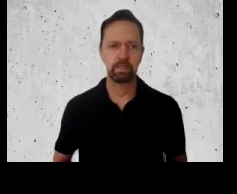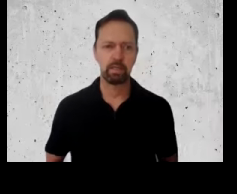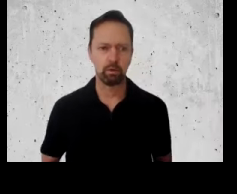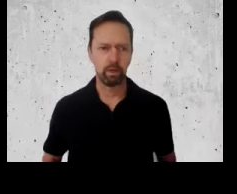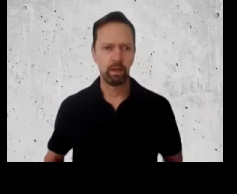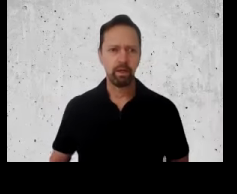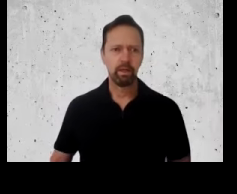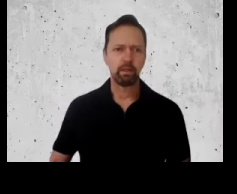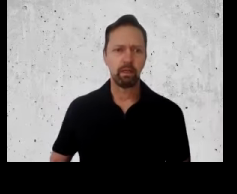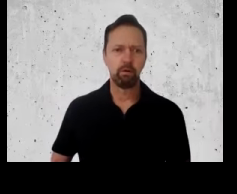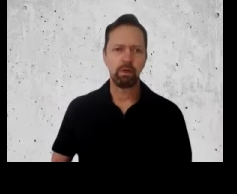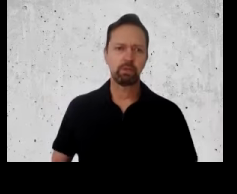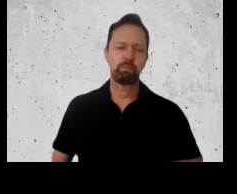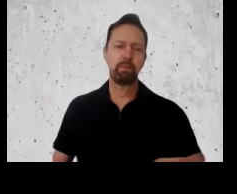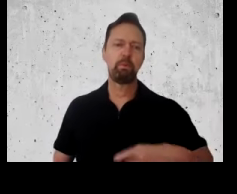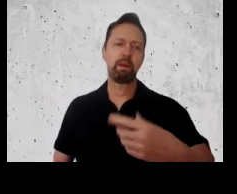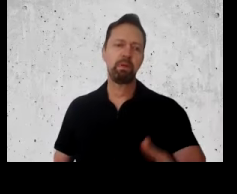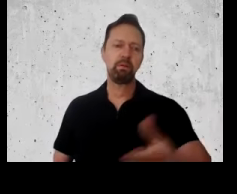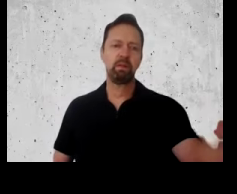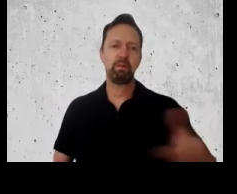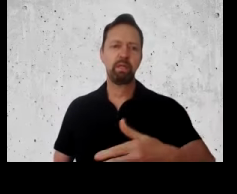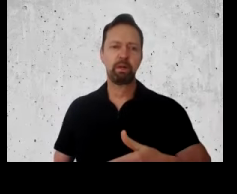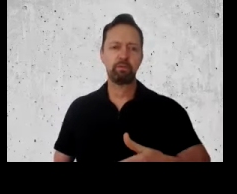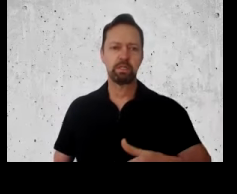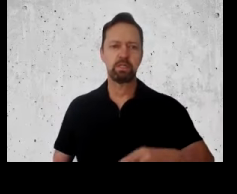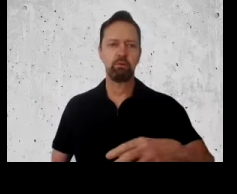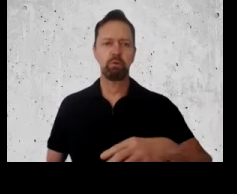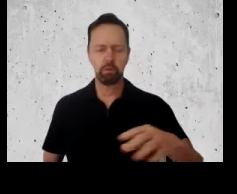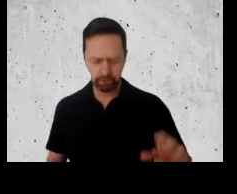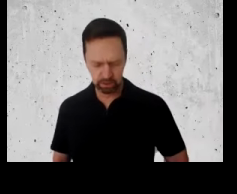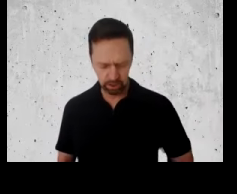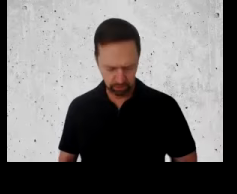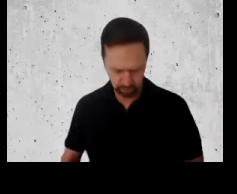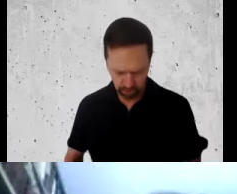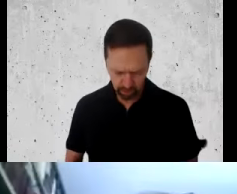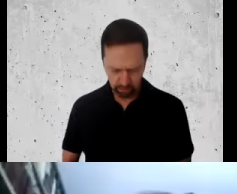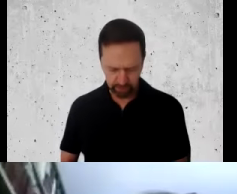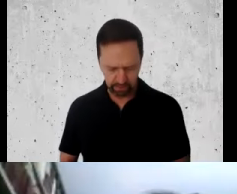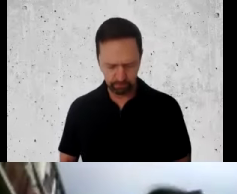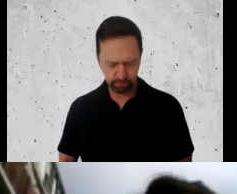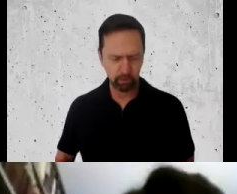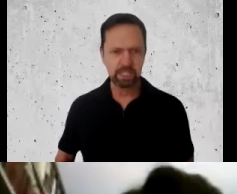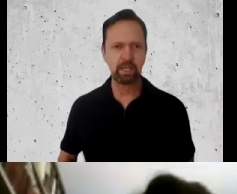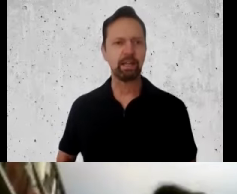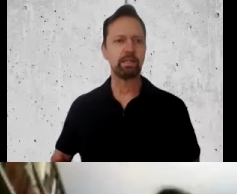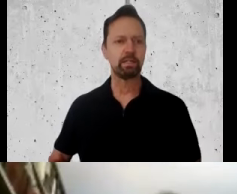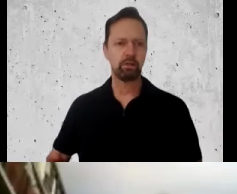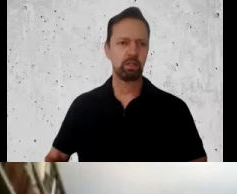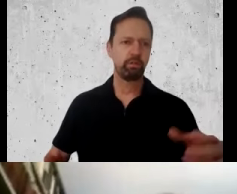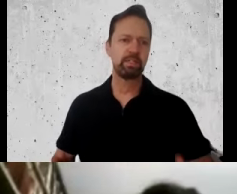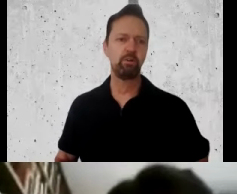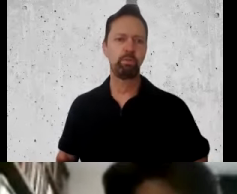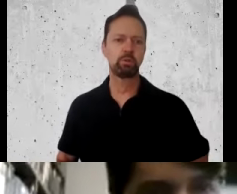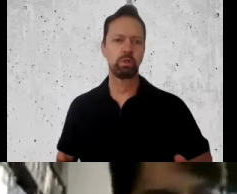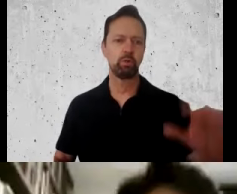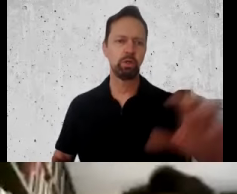aula presencial. Então, e eu acho é bom para mim e também para vocês. Então, o que eu vou fazer é o seguinte: eu vou seguir a lista. Então,